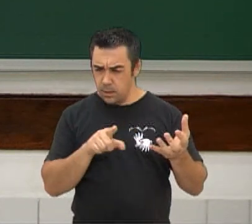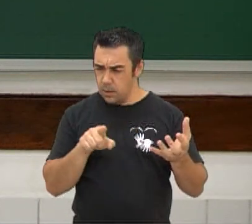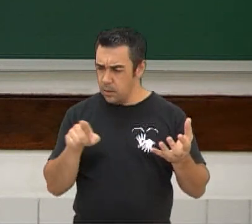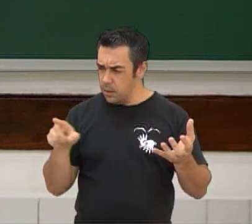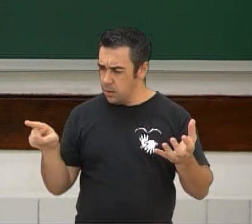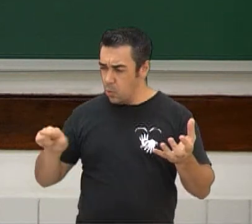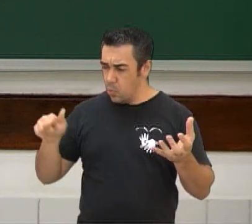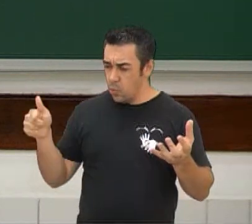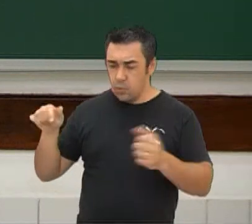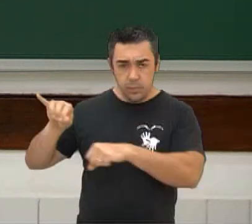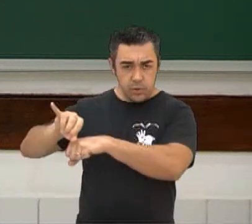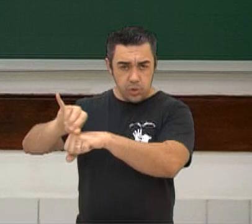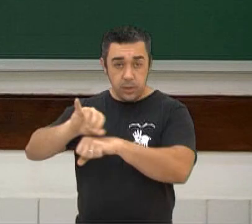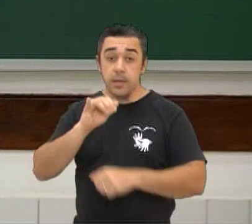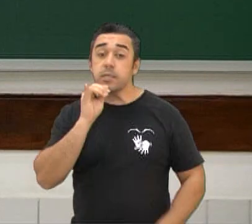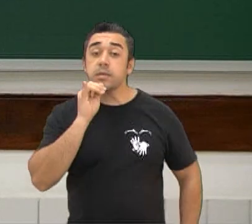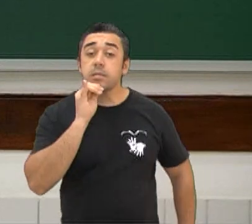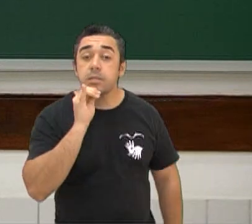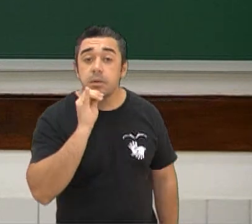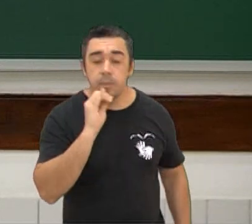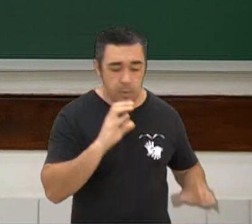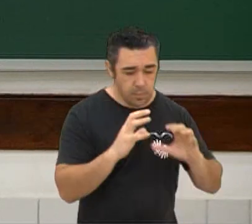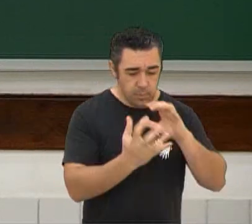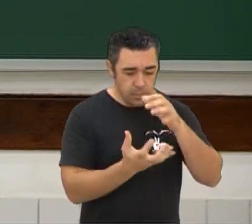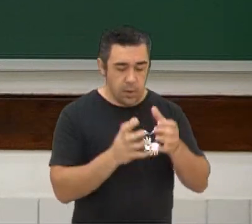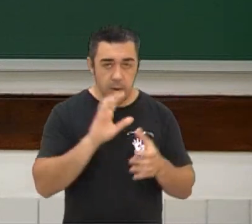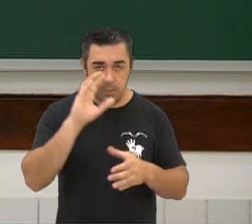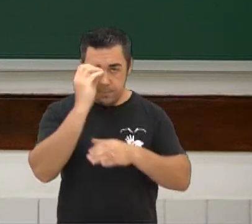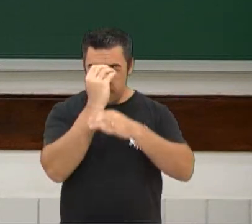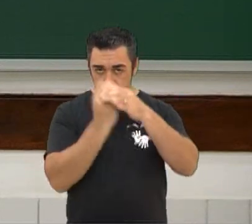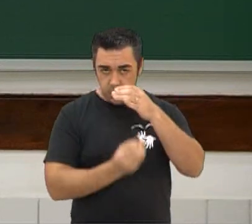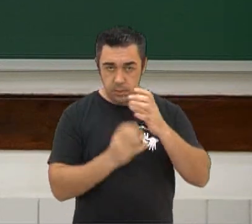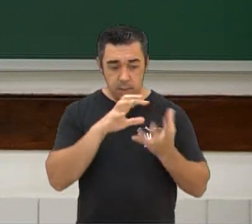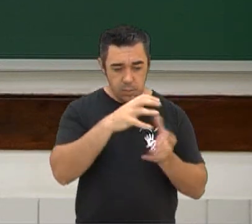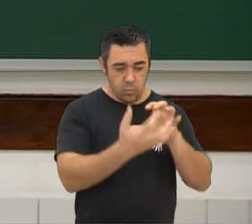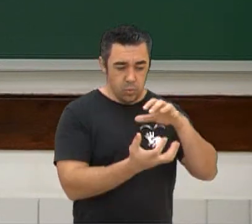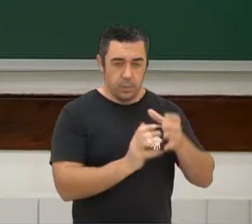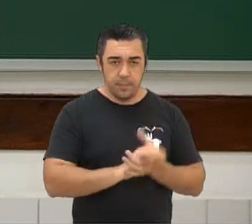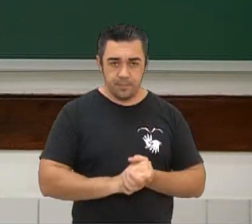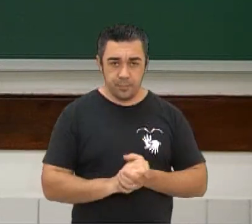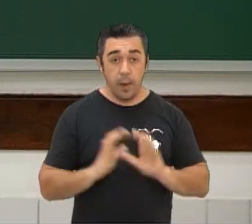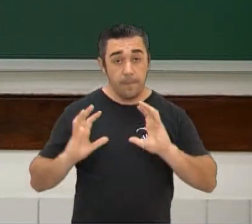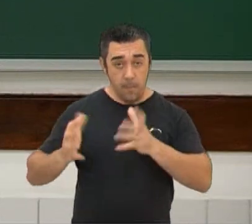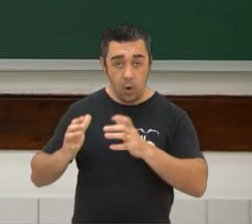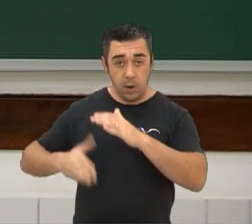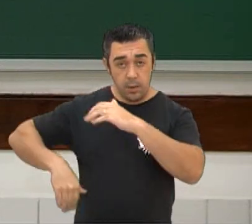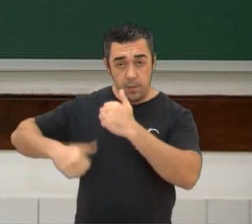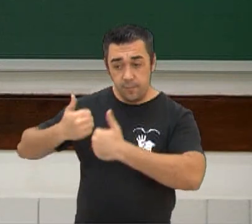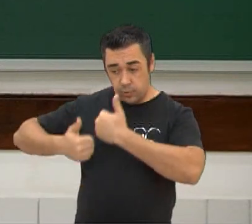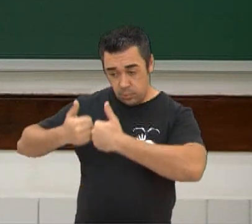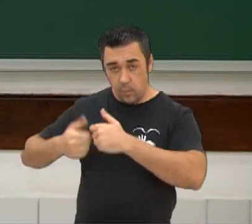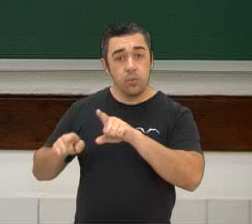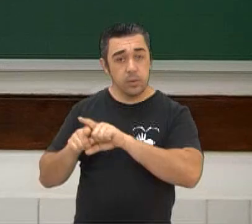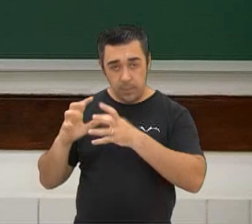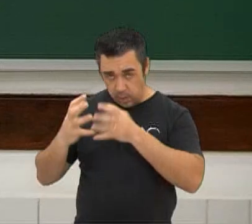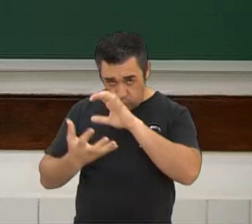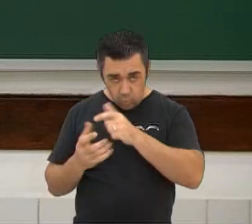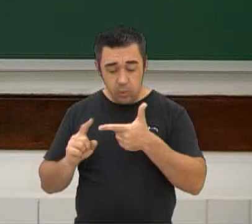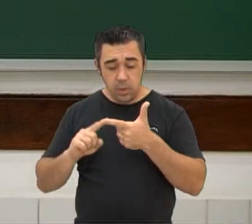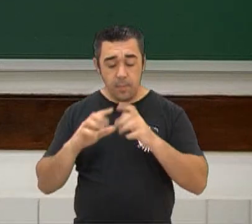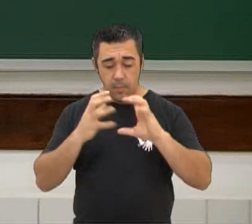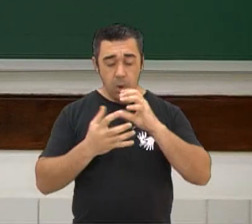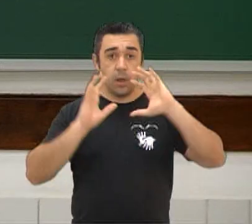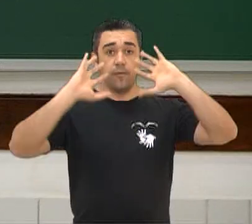objetos. Por exemplo, a bola de basquete é redonda, mas uma bola de futebol também é, a bola de vôlei também